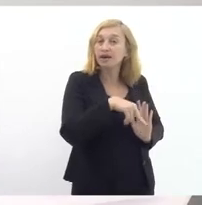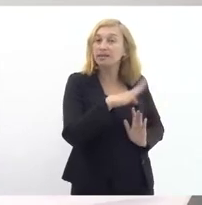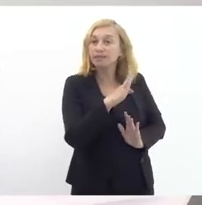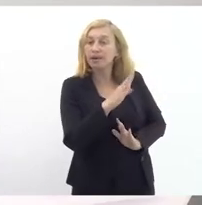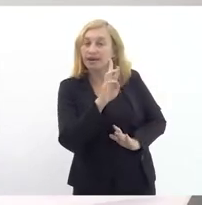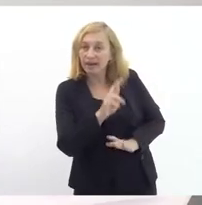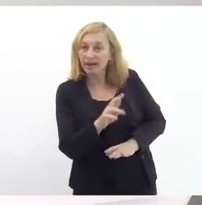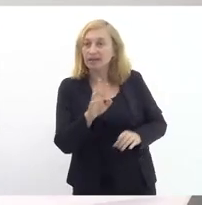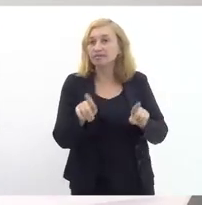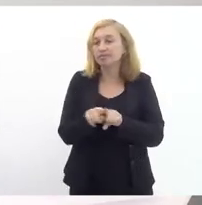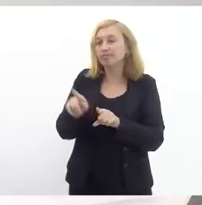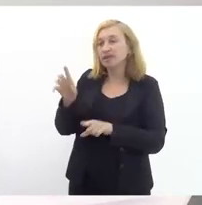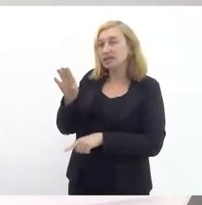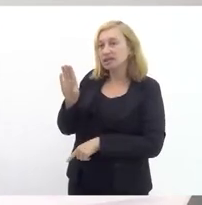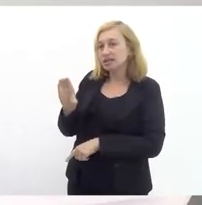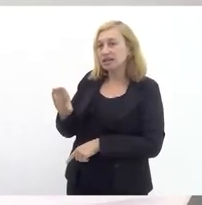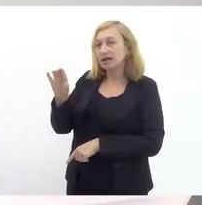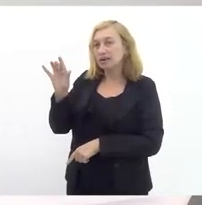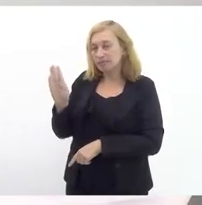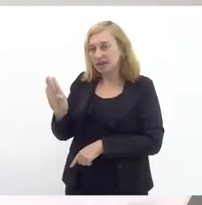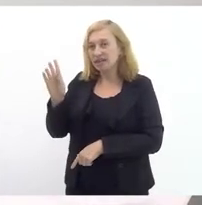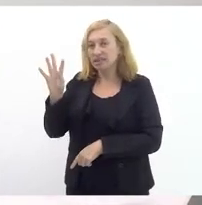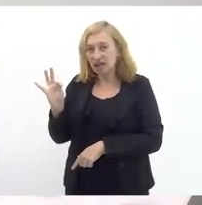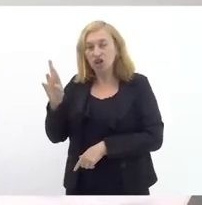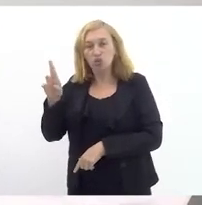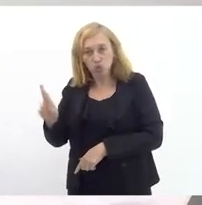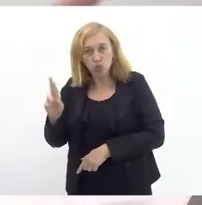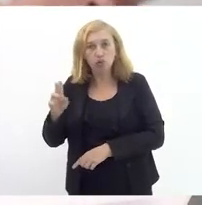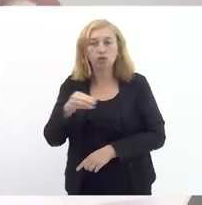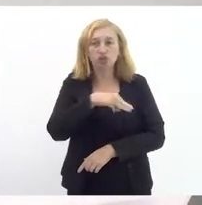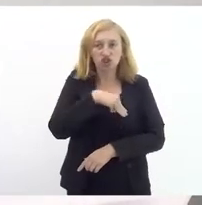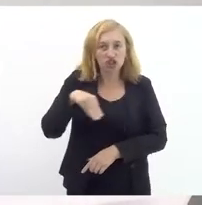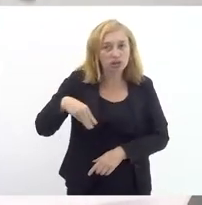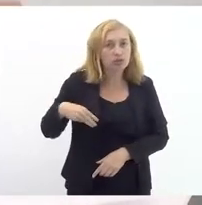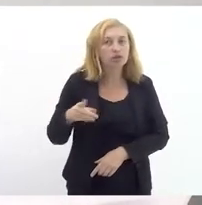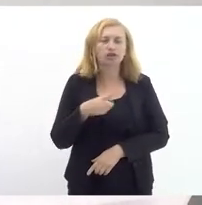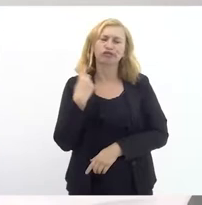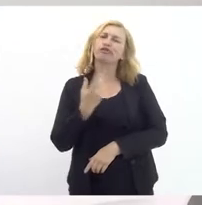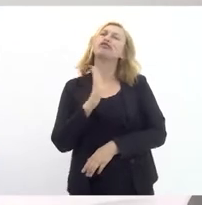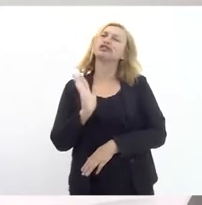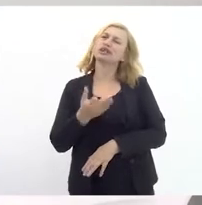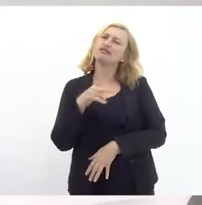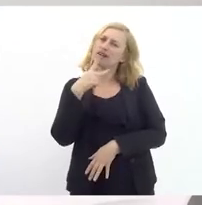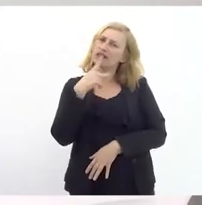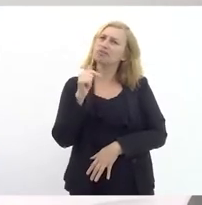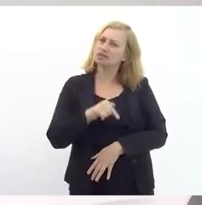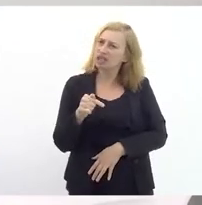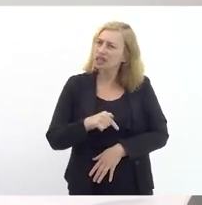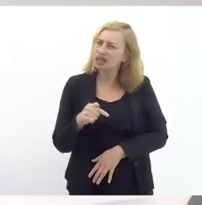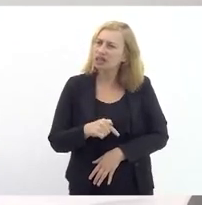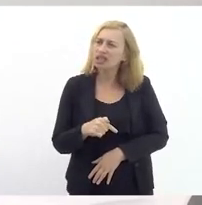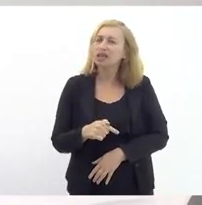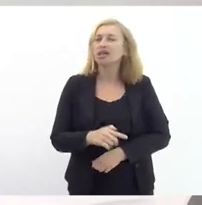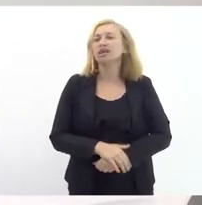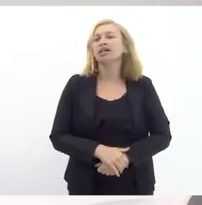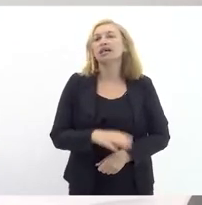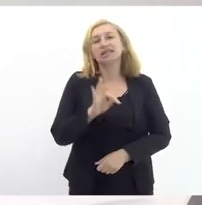da CBTU. O Ministério Público, e nós já falamos aqui nesse